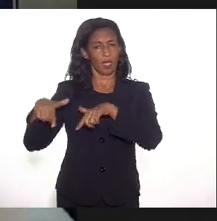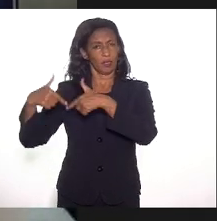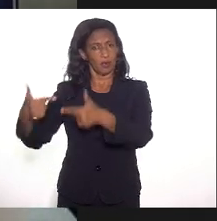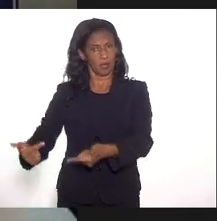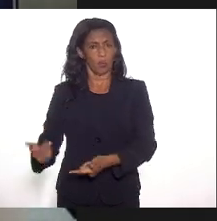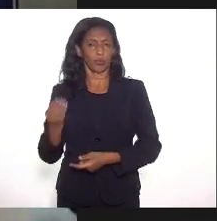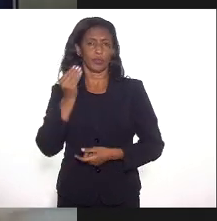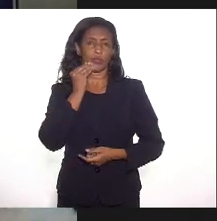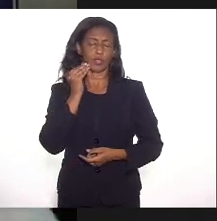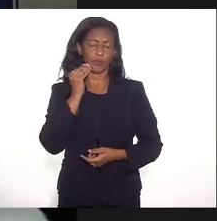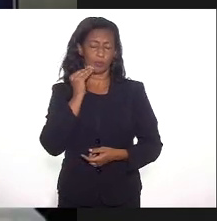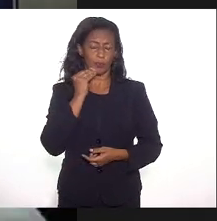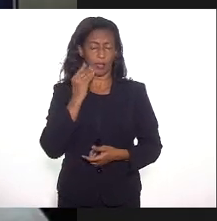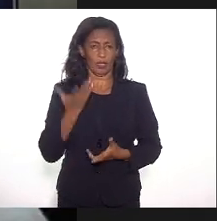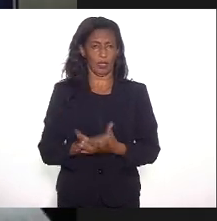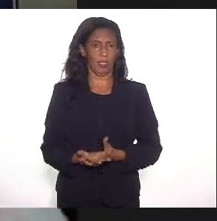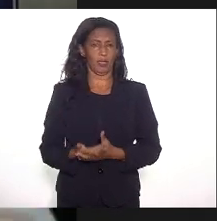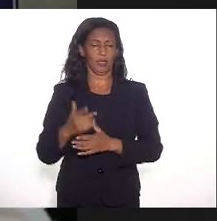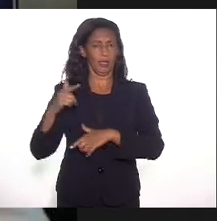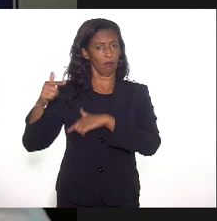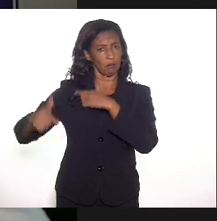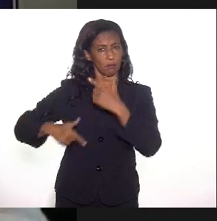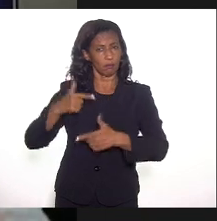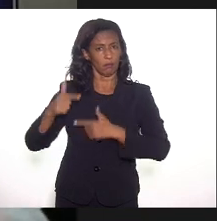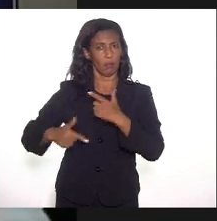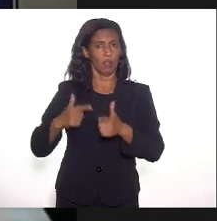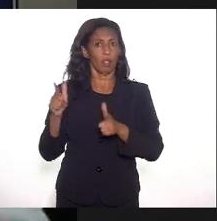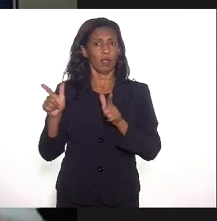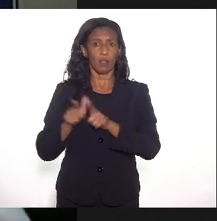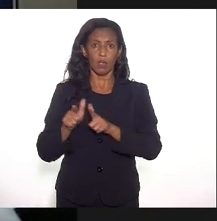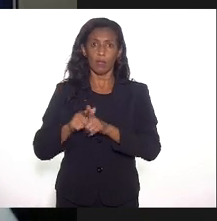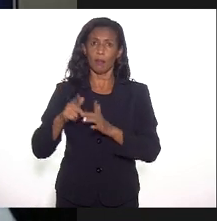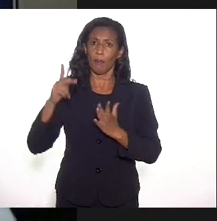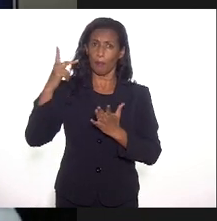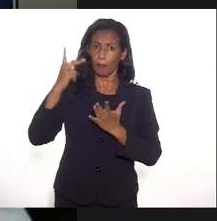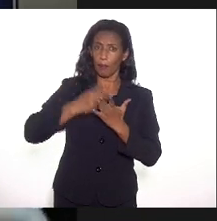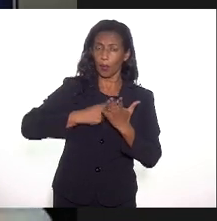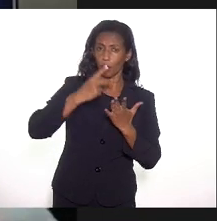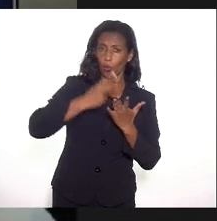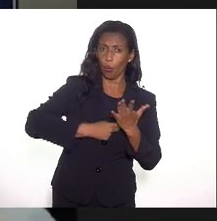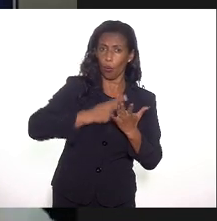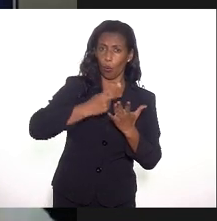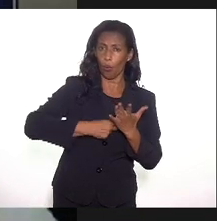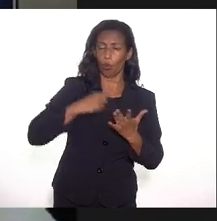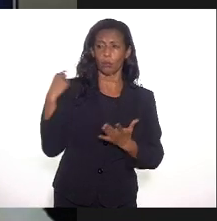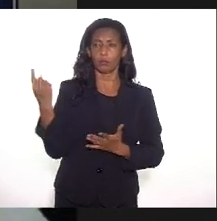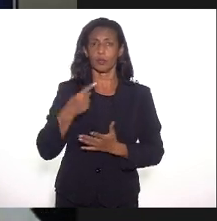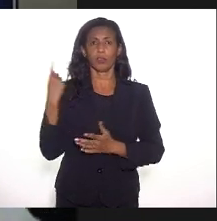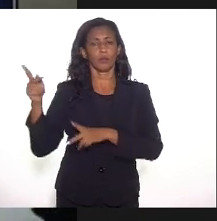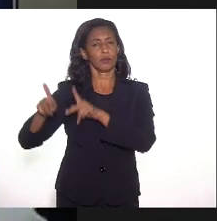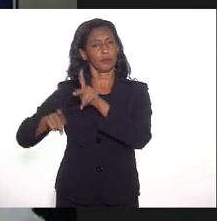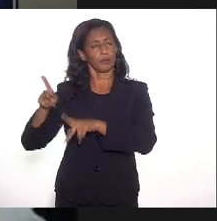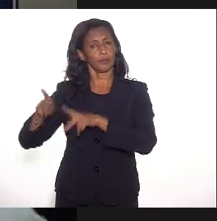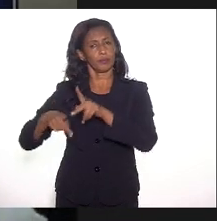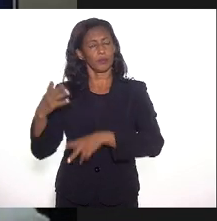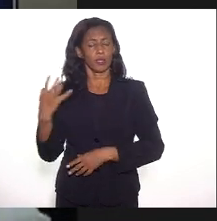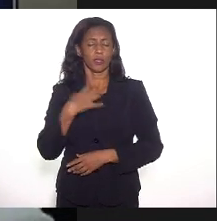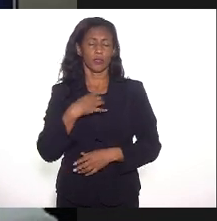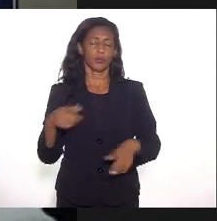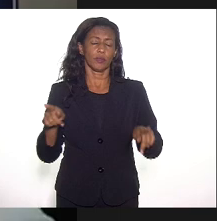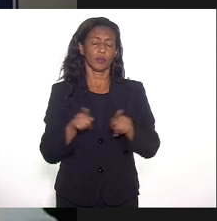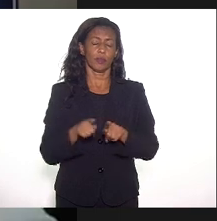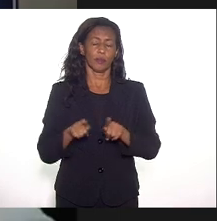tenham transparência, efetividade e que tenham protocolos conhecidos pela nossa população. Nesse sentido,